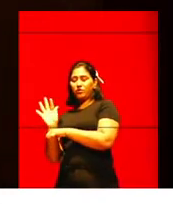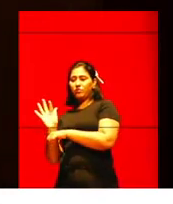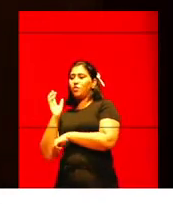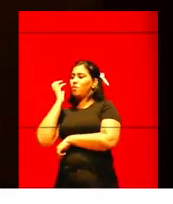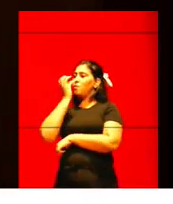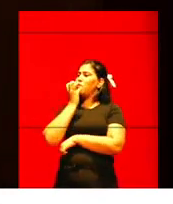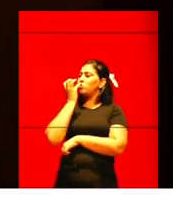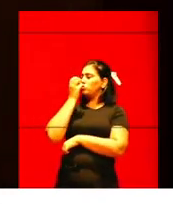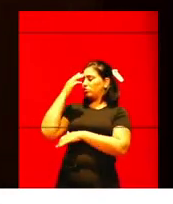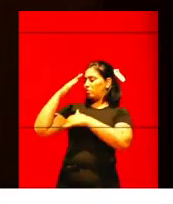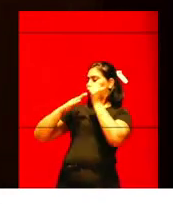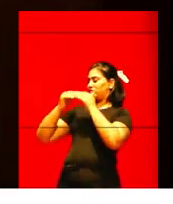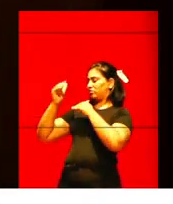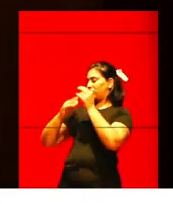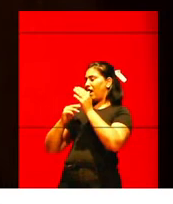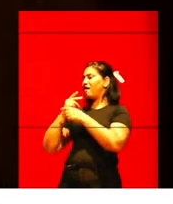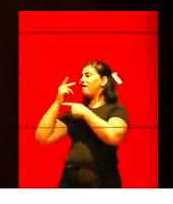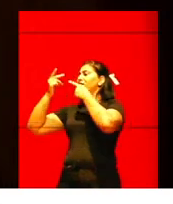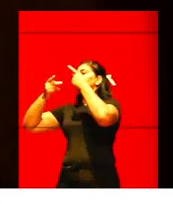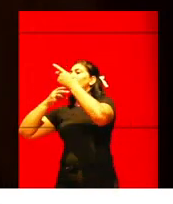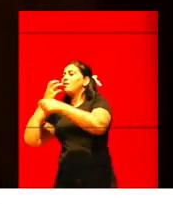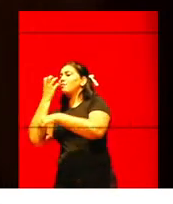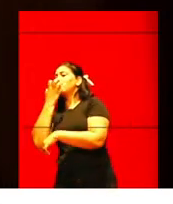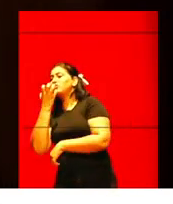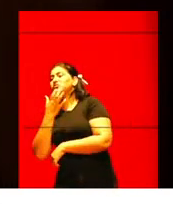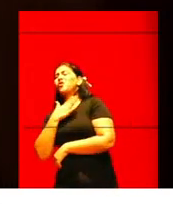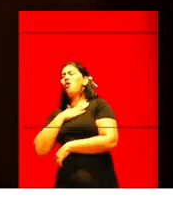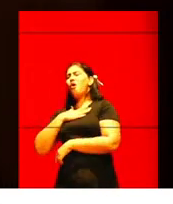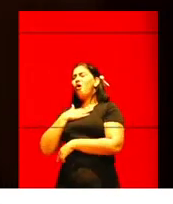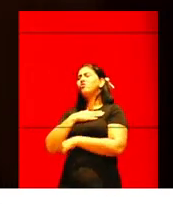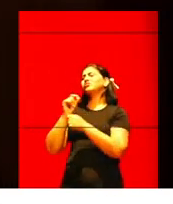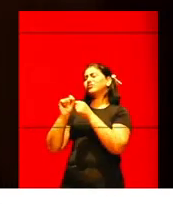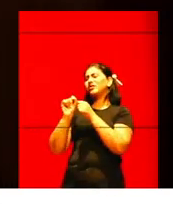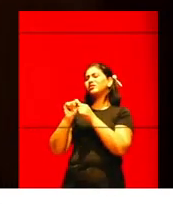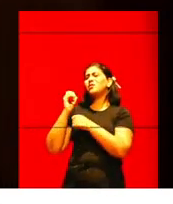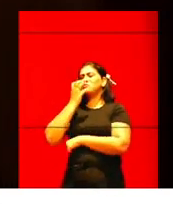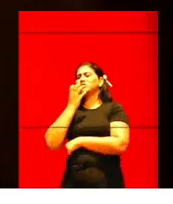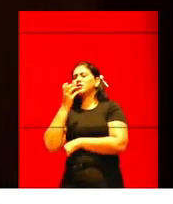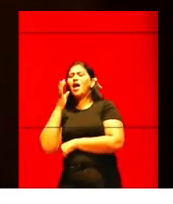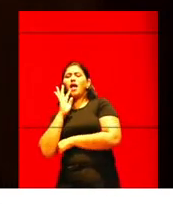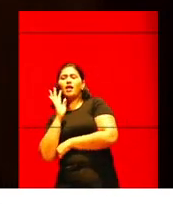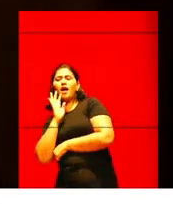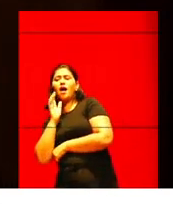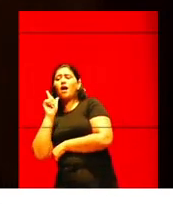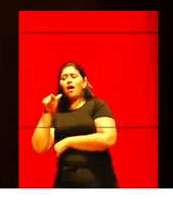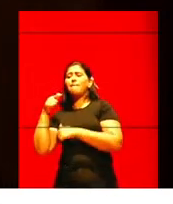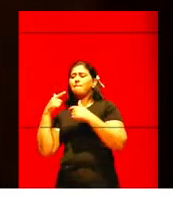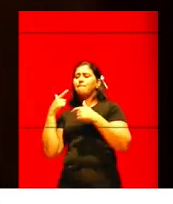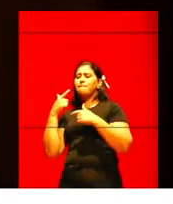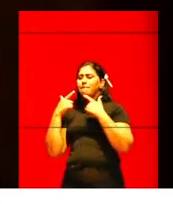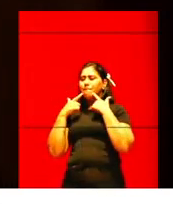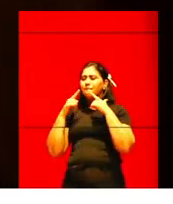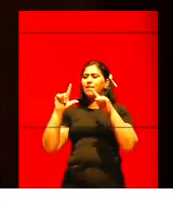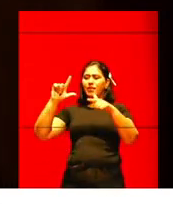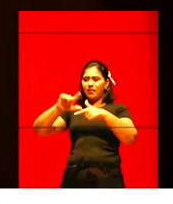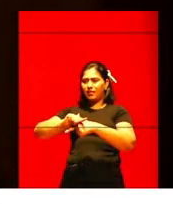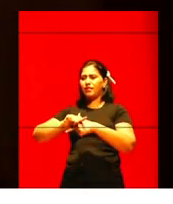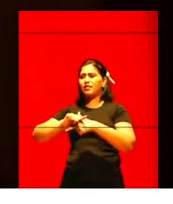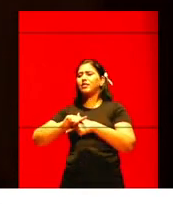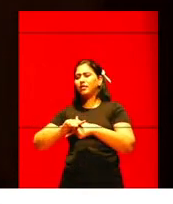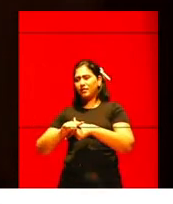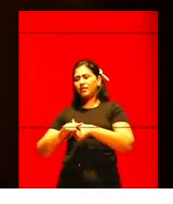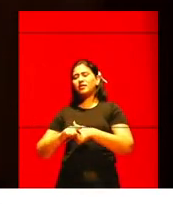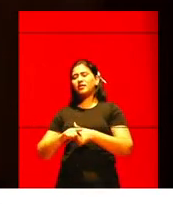Música que fala de música. Ah, fazer música é legal, não sei o que, né? Metalinguagem também. Ou seja,